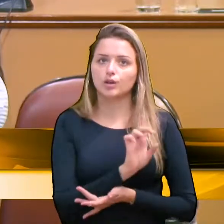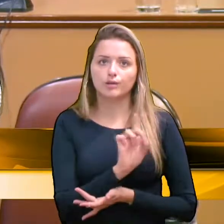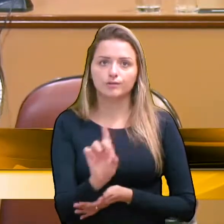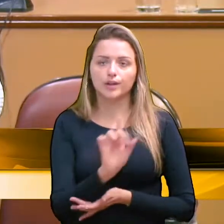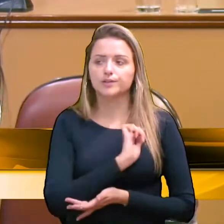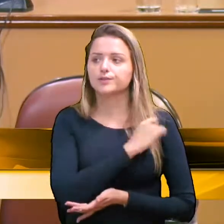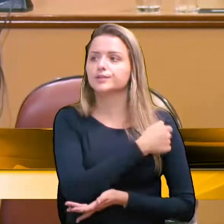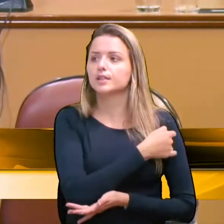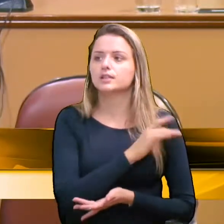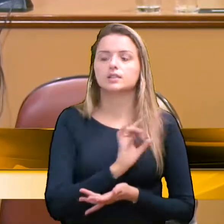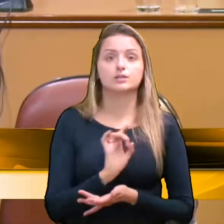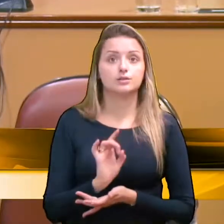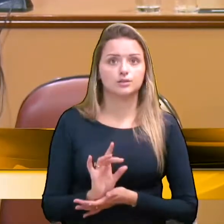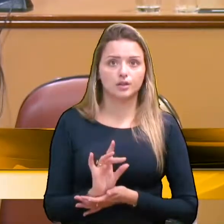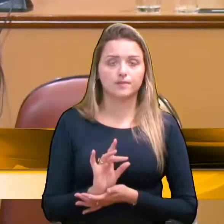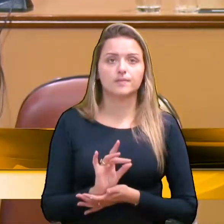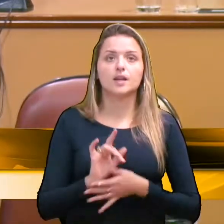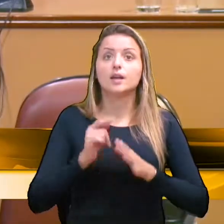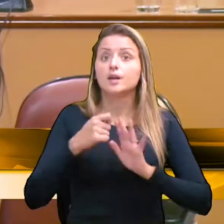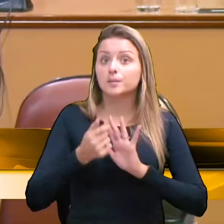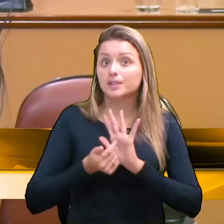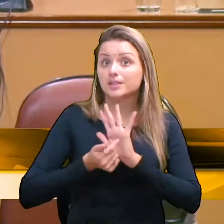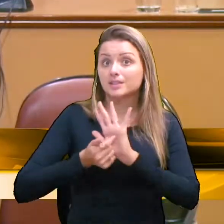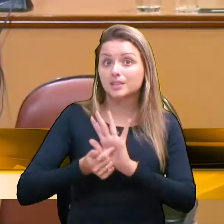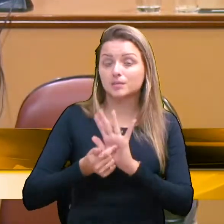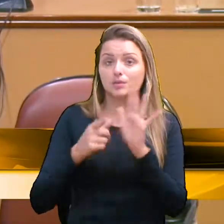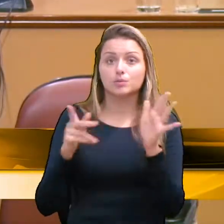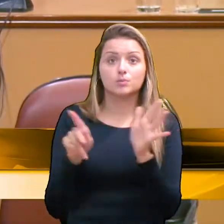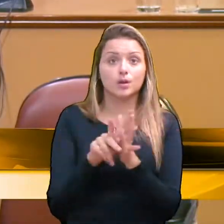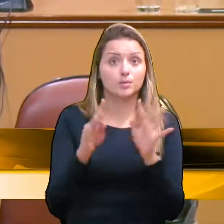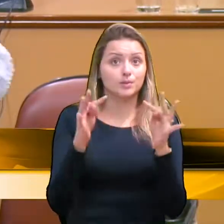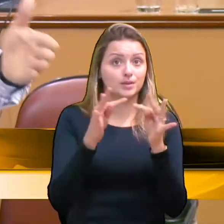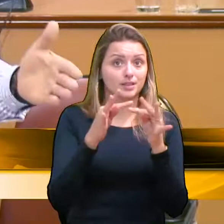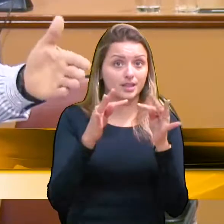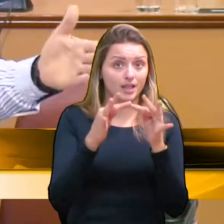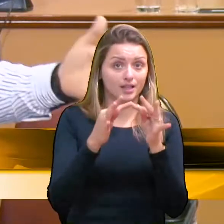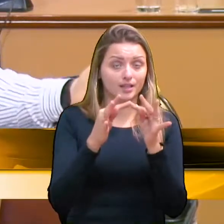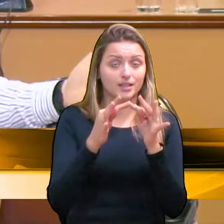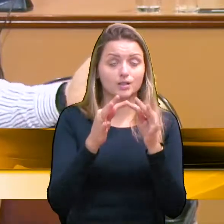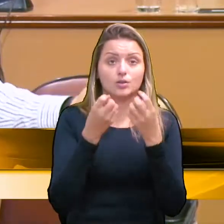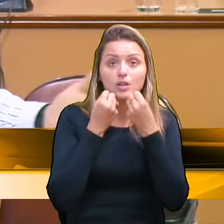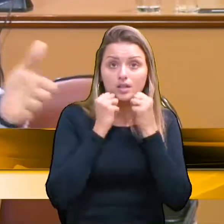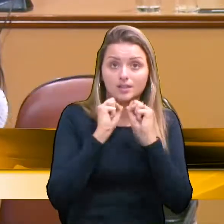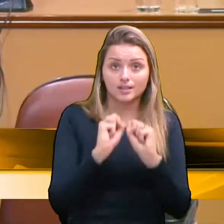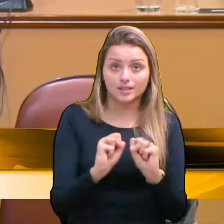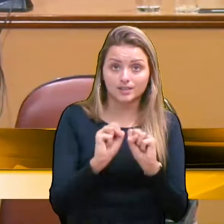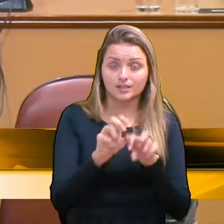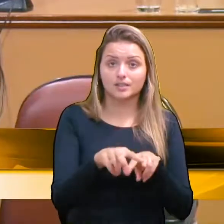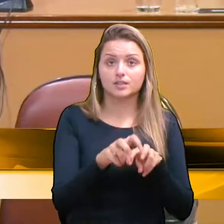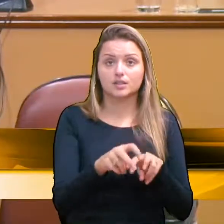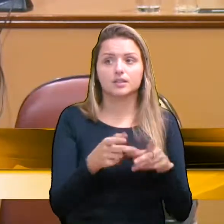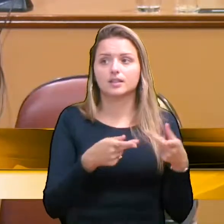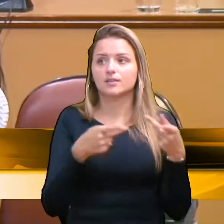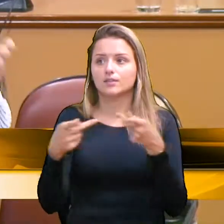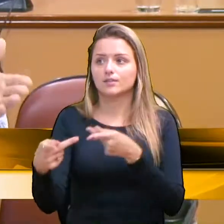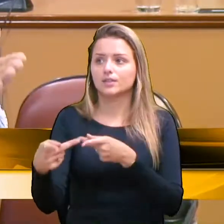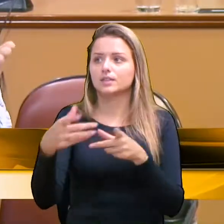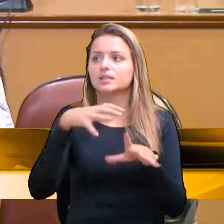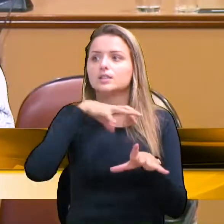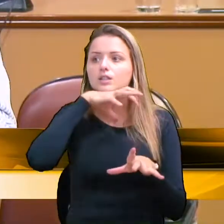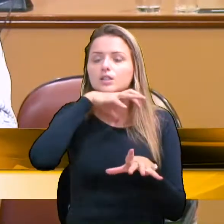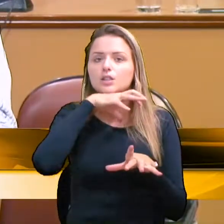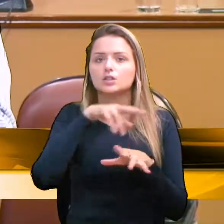repente coloca à disposição um técnico dentro da Secretaria da Agricultura que visite cada propriedade como vai fazer e que